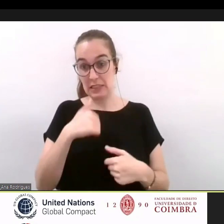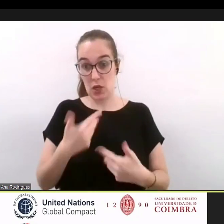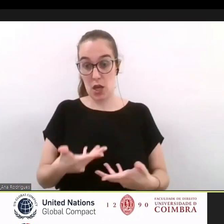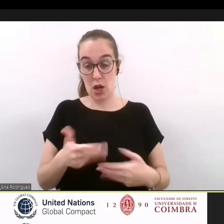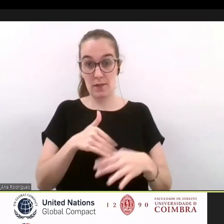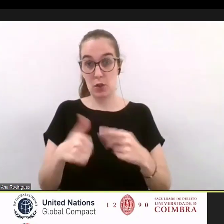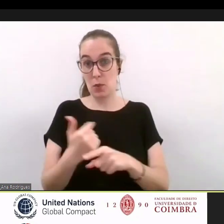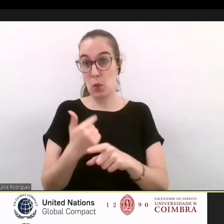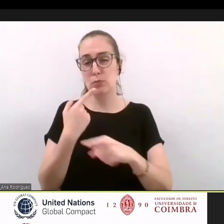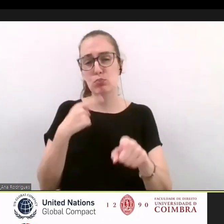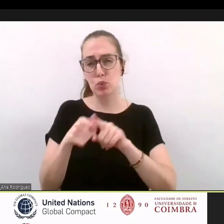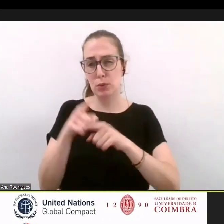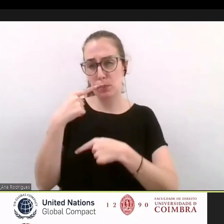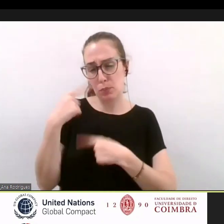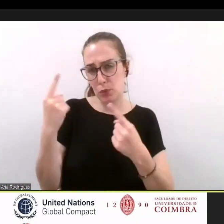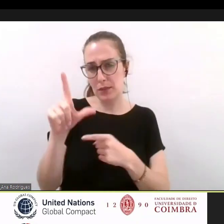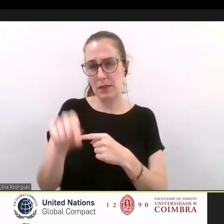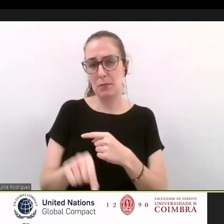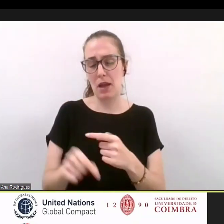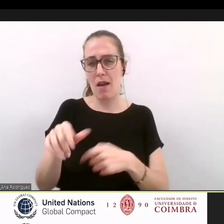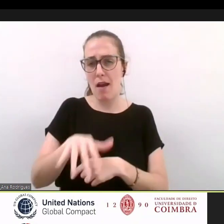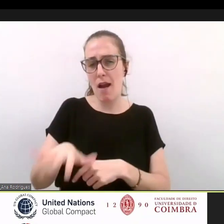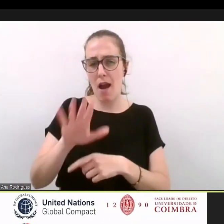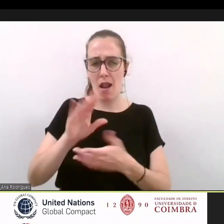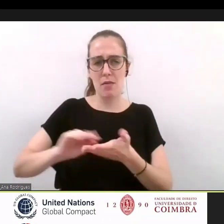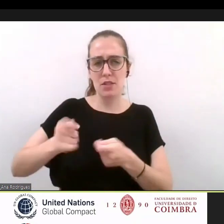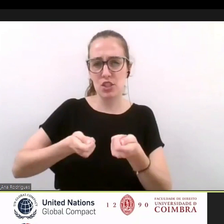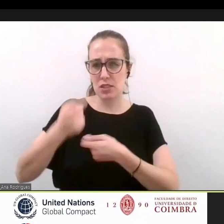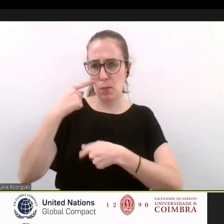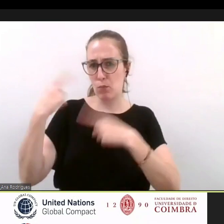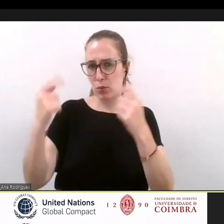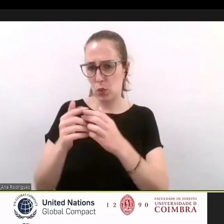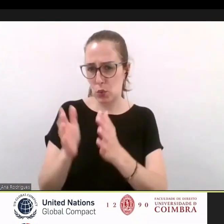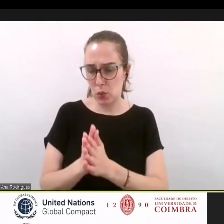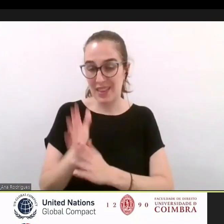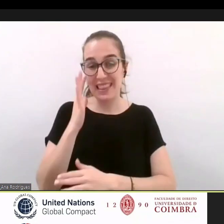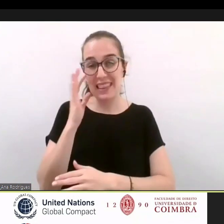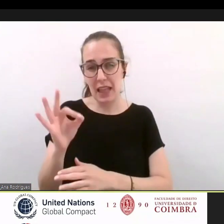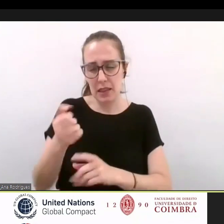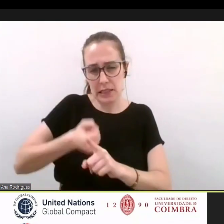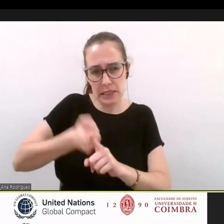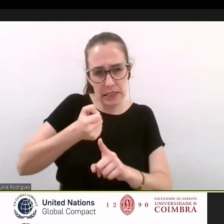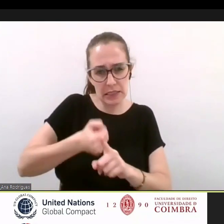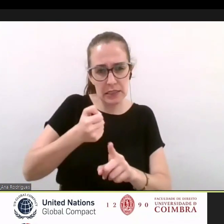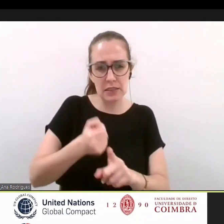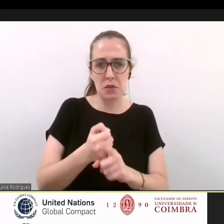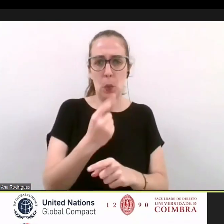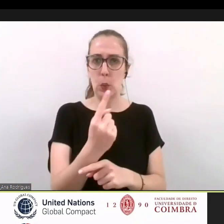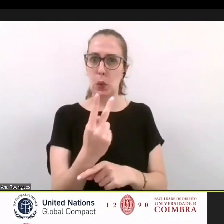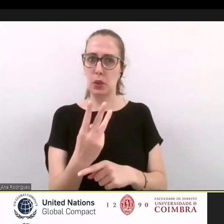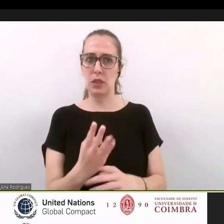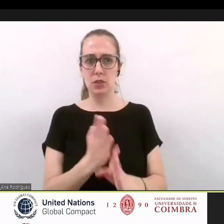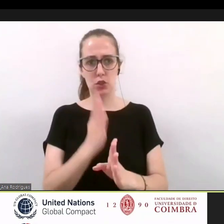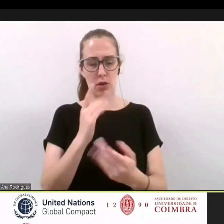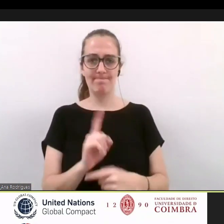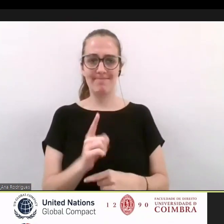as políticas públicas e no âmbito de todos os setores da administração pública, prosseguir mais do que um ou dois objetivos,